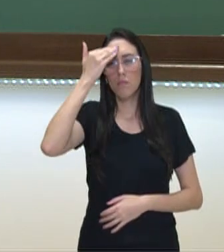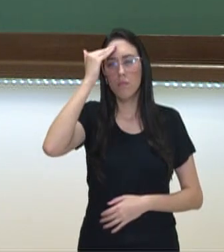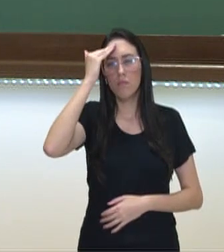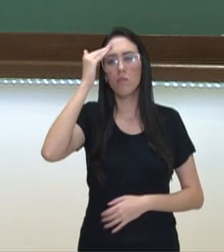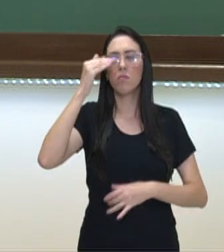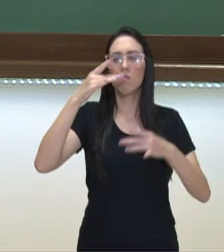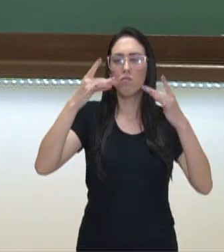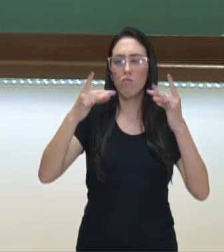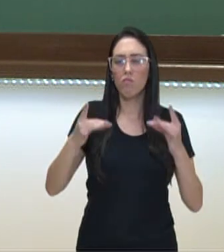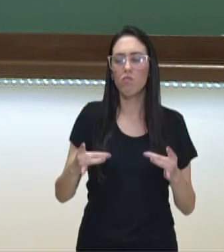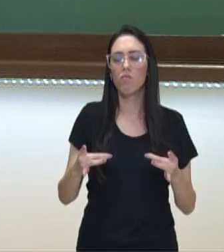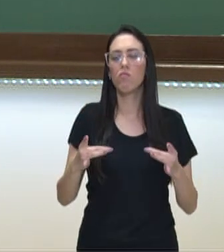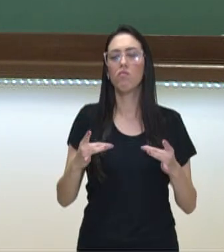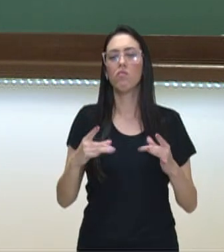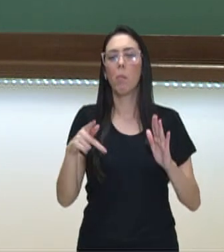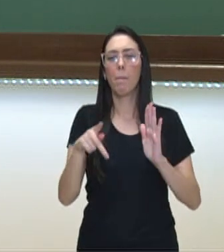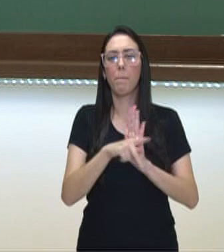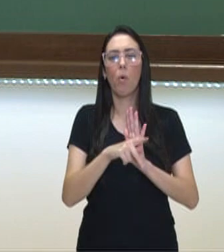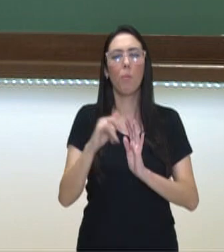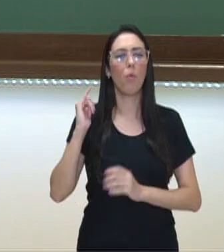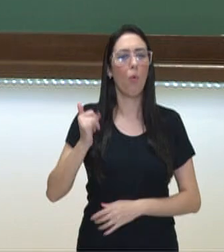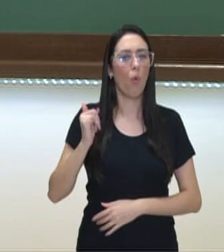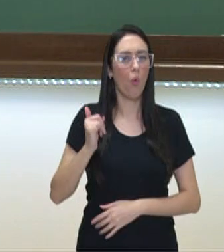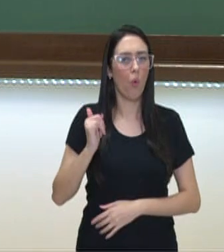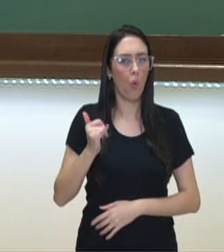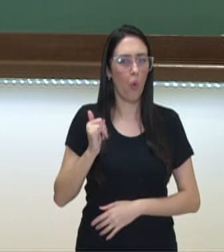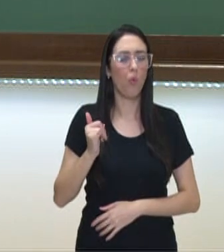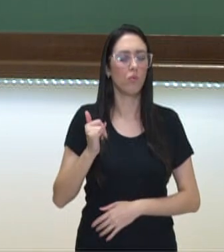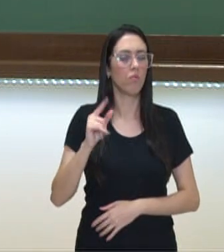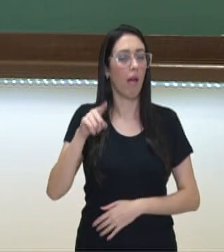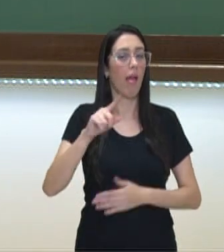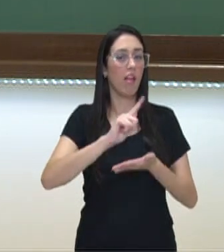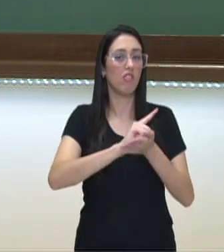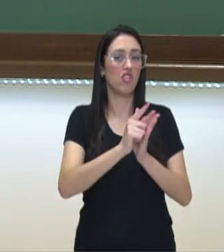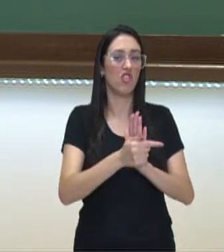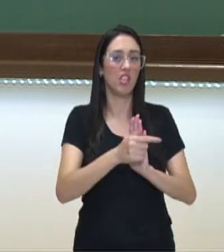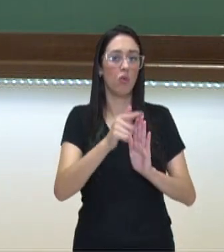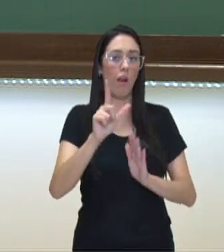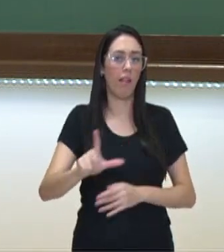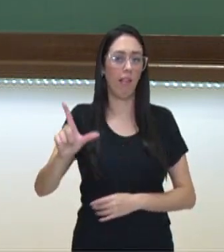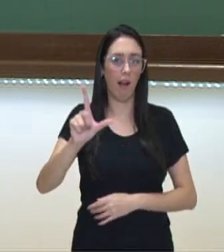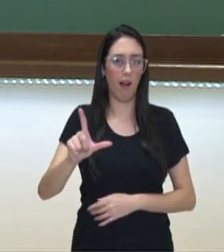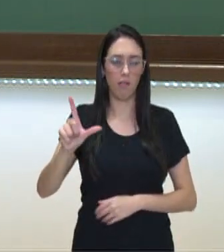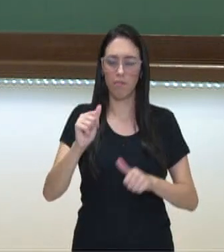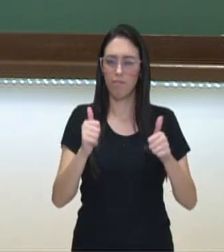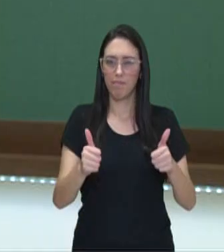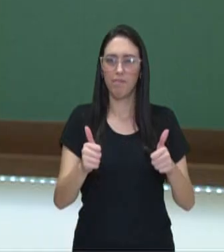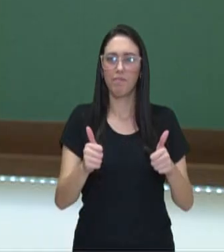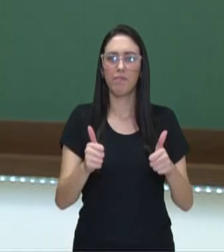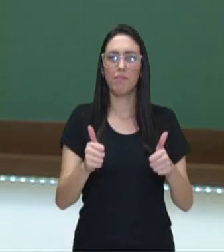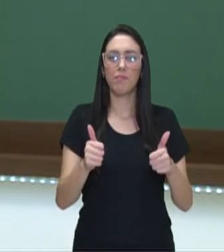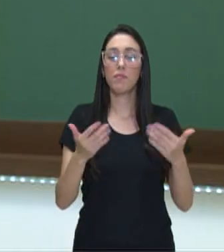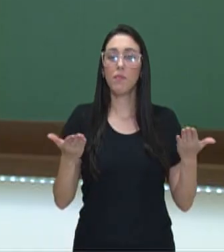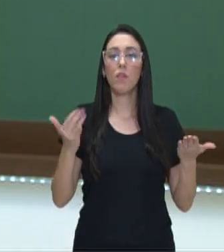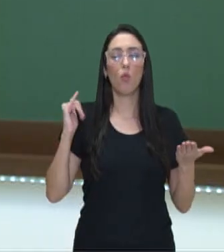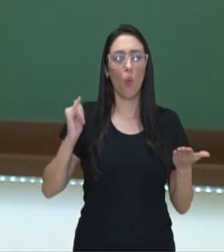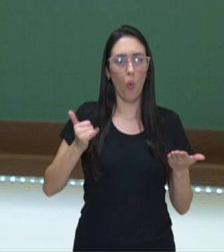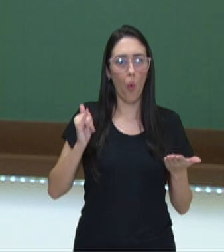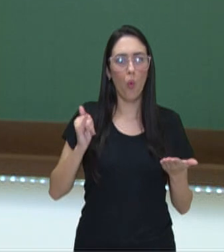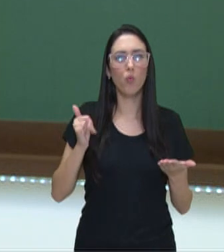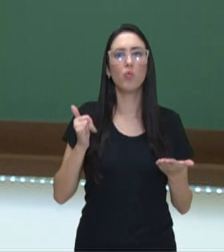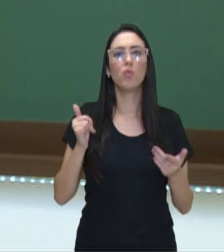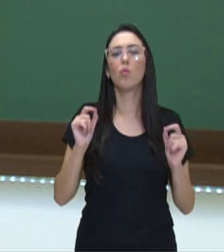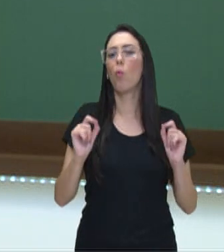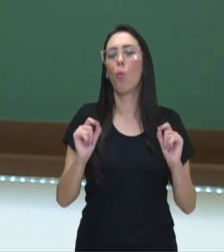alguns elementos composicionais que constituem o conto enquanto gênero literário, certo? O conto